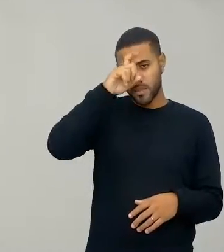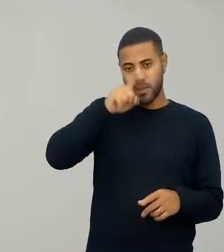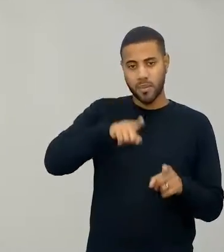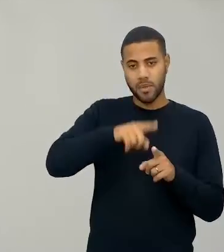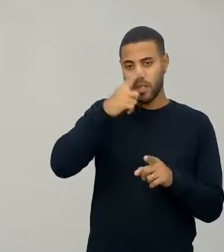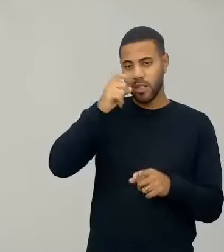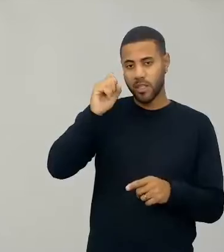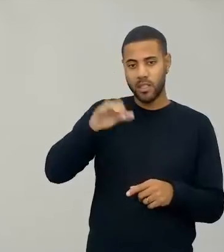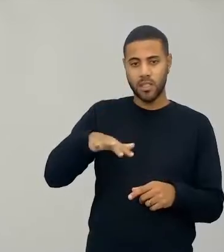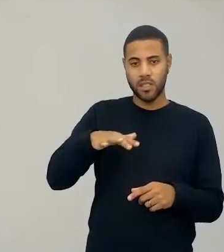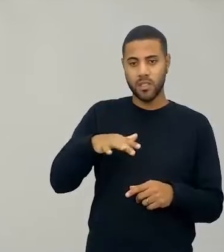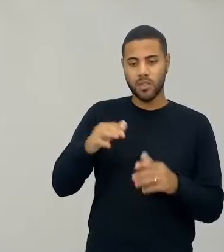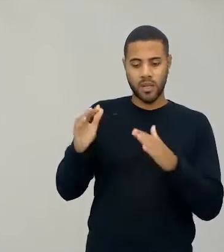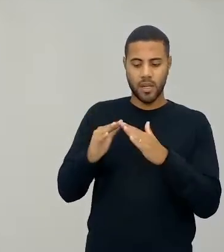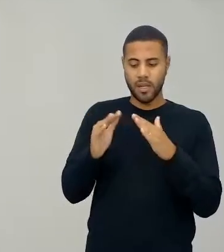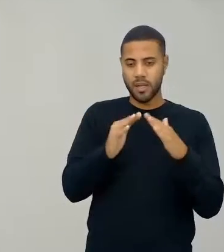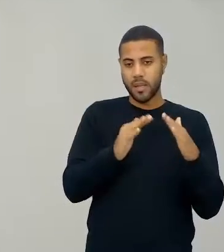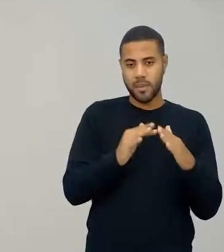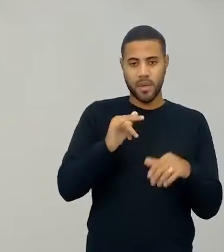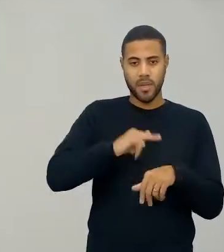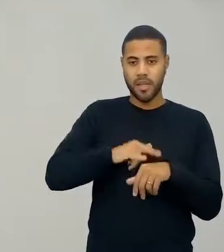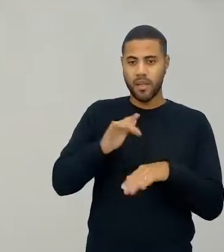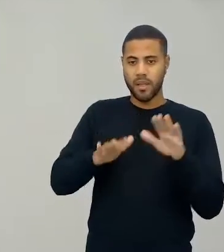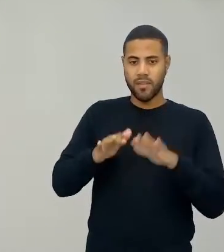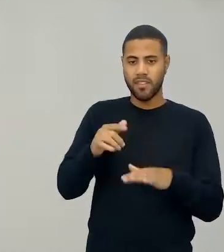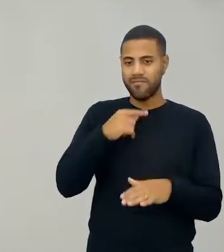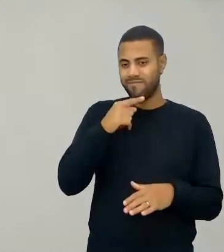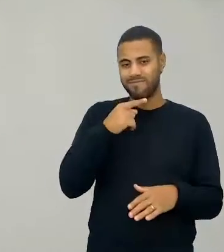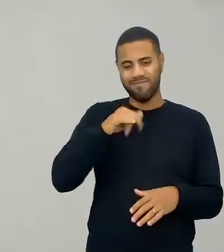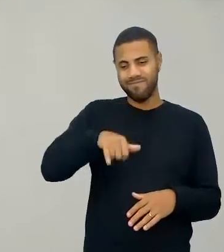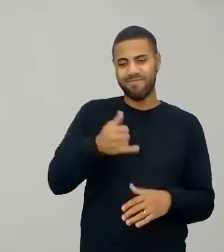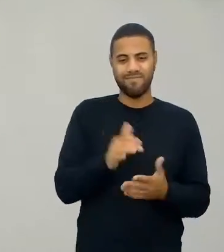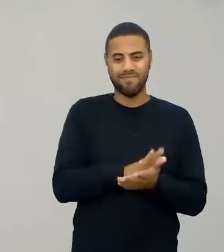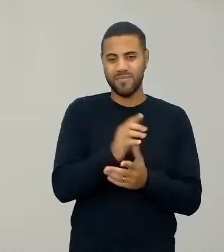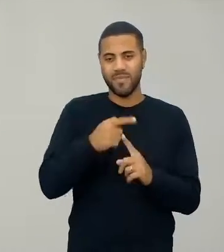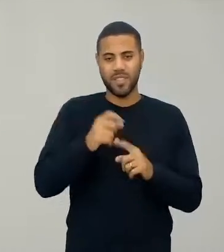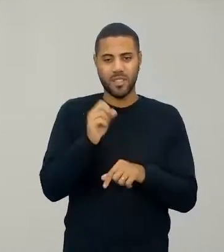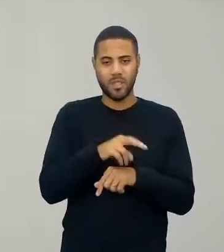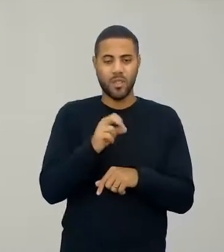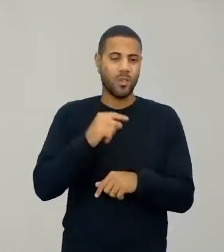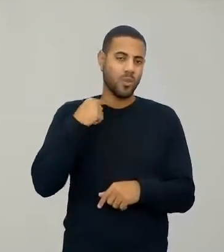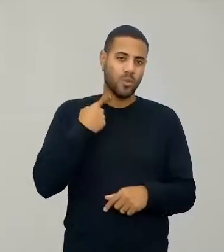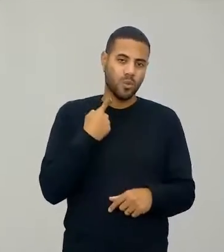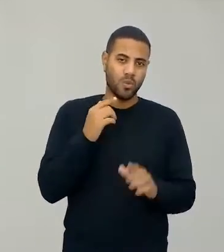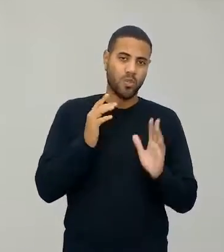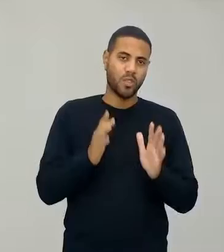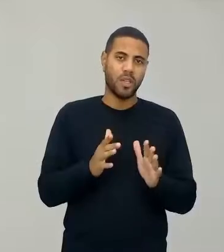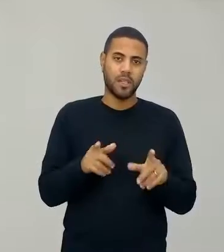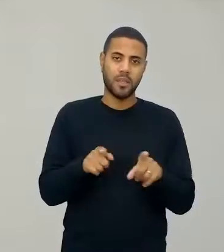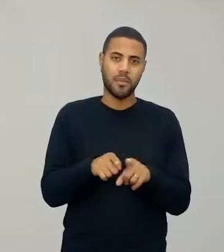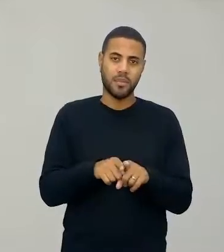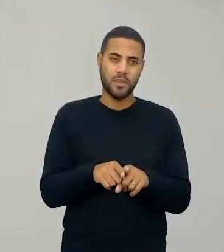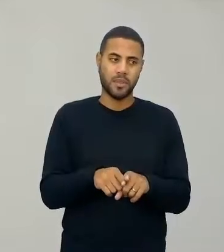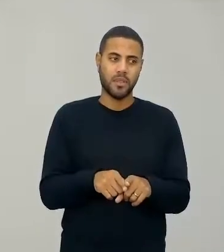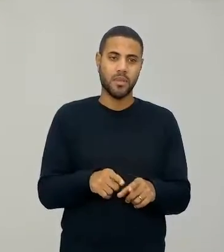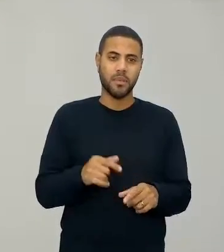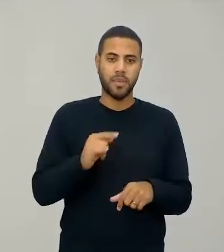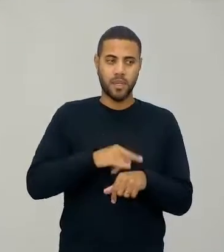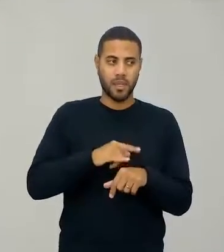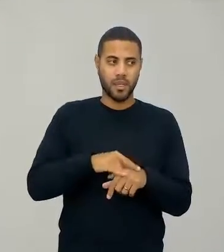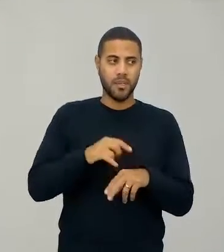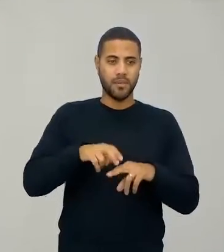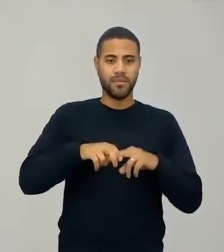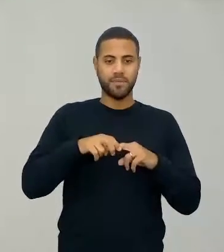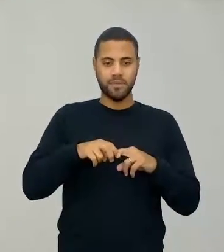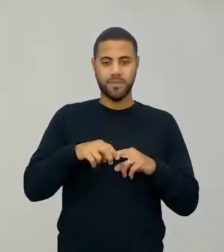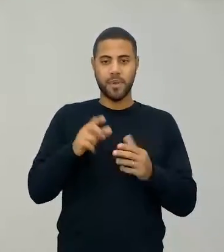lixo residencial ali do banheiro que a gente não consegue reaproveitar, né? Porque é contaminante o lixo do banheiro. Você pode pensar, mas